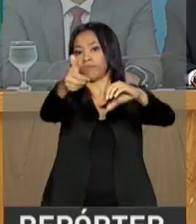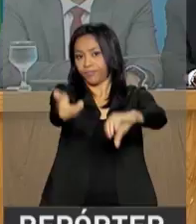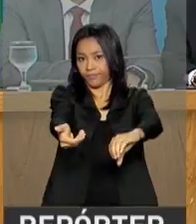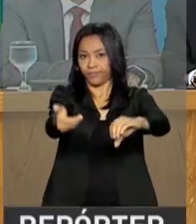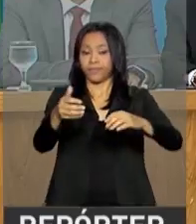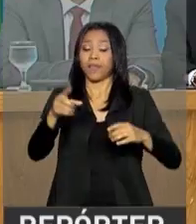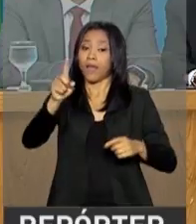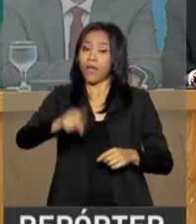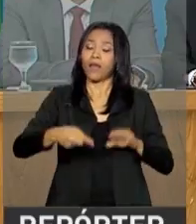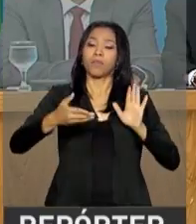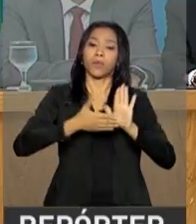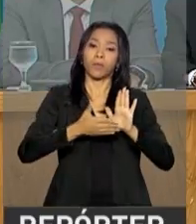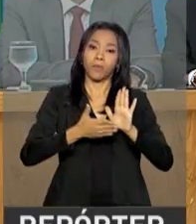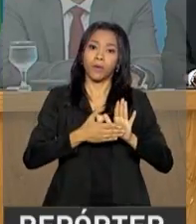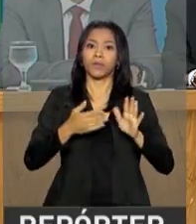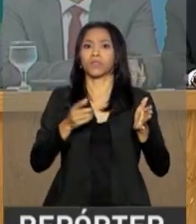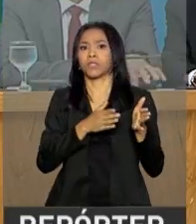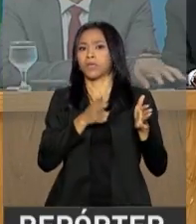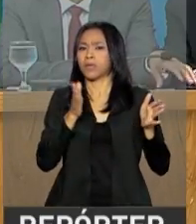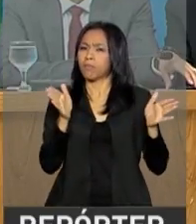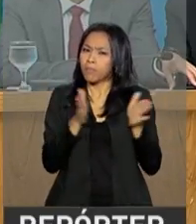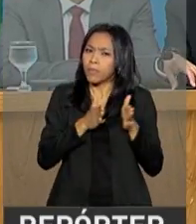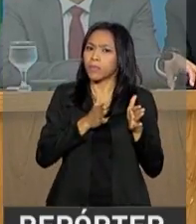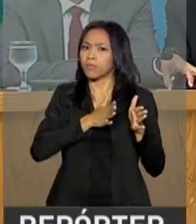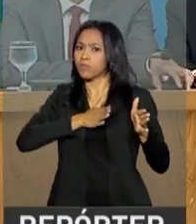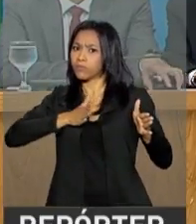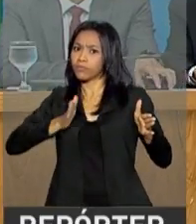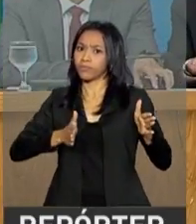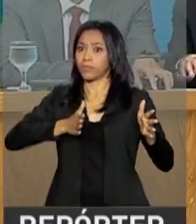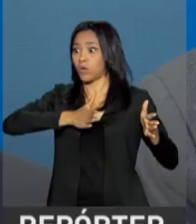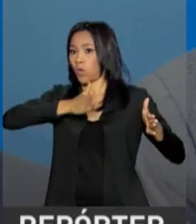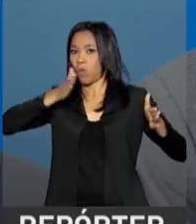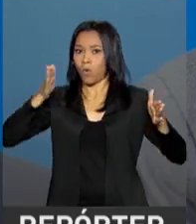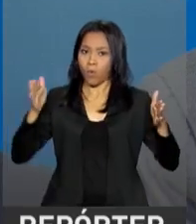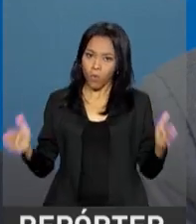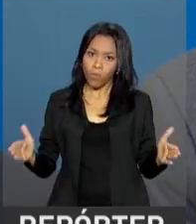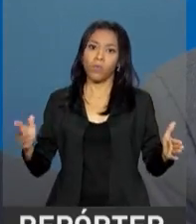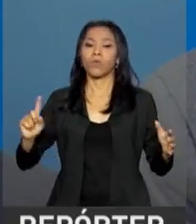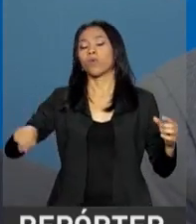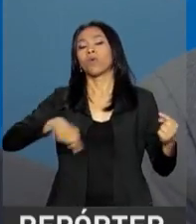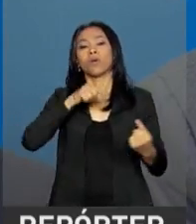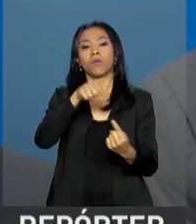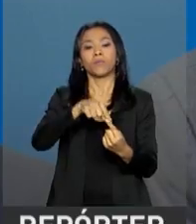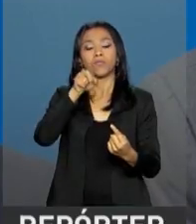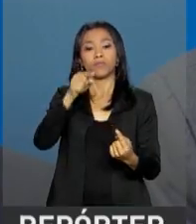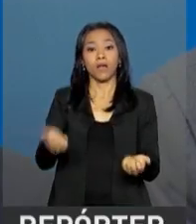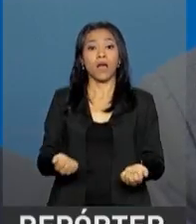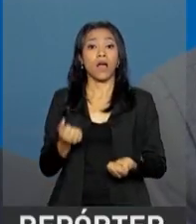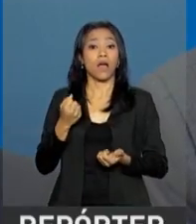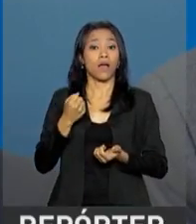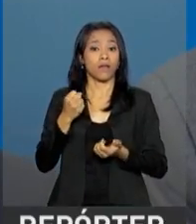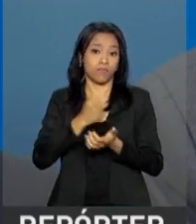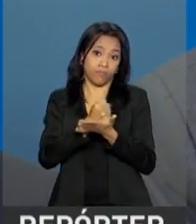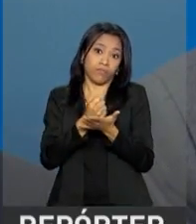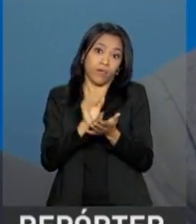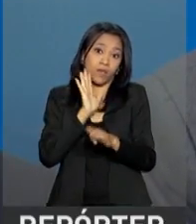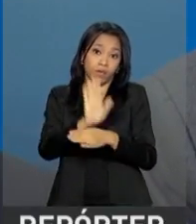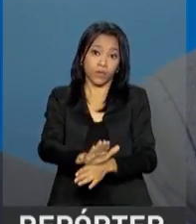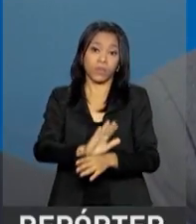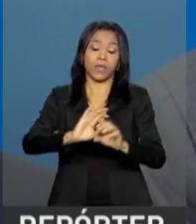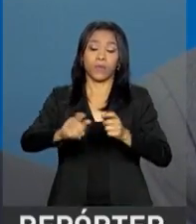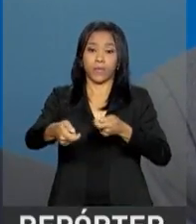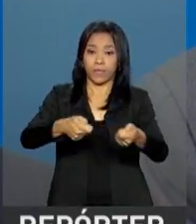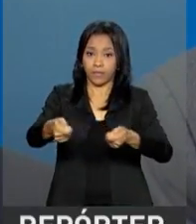são propostas de curto médio longo prazo que tem o objetivo de ajudar no equilíbrio das contas públicas e melhorar a